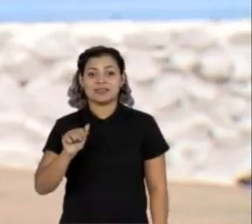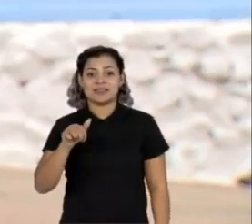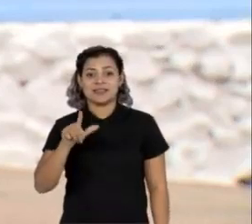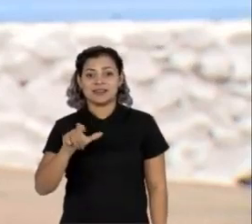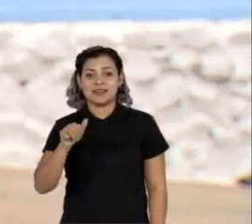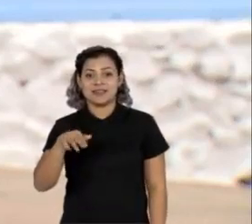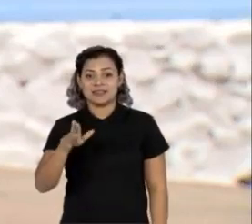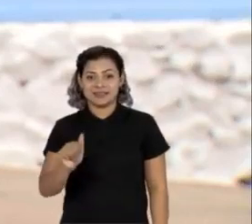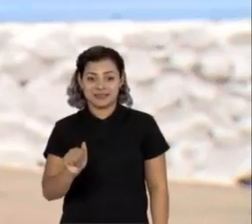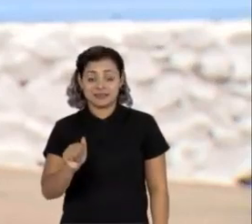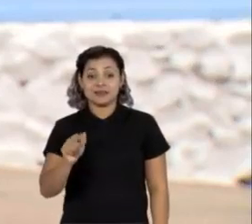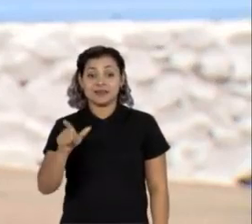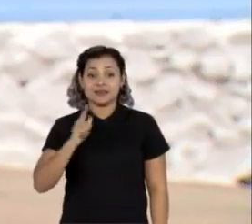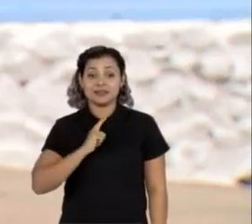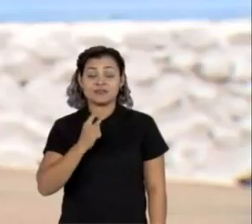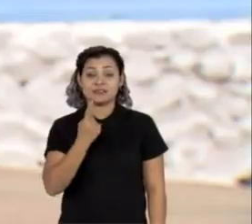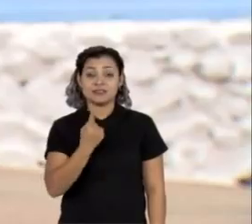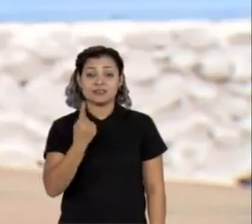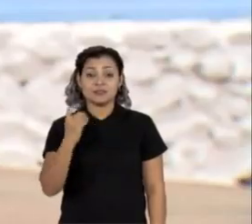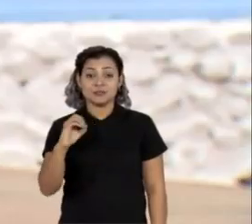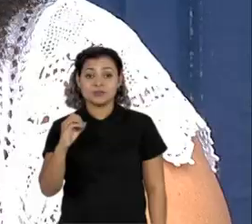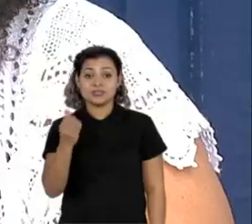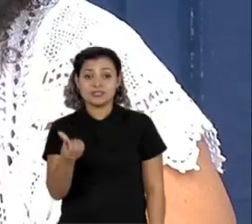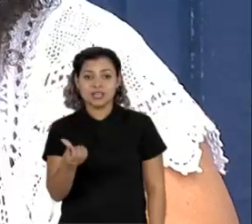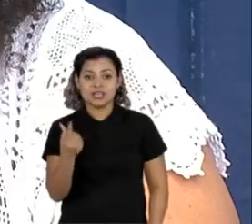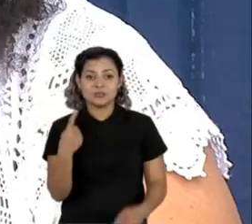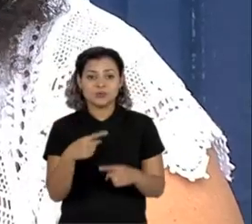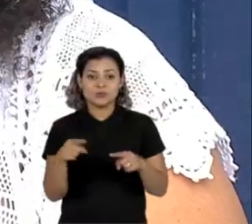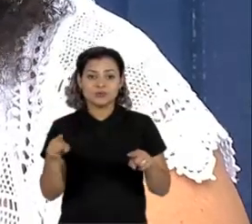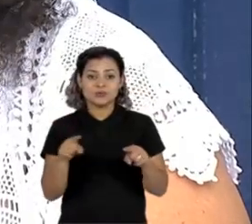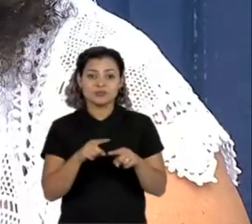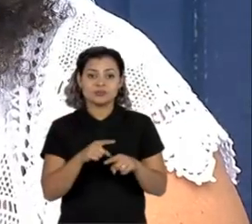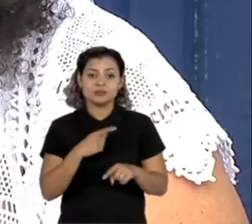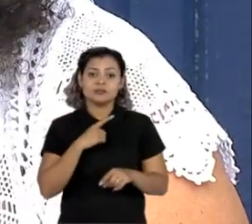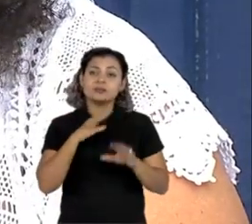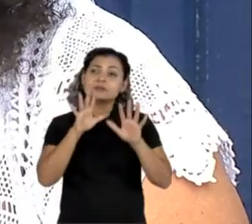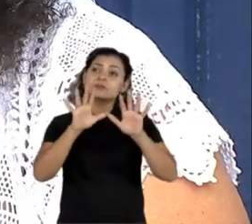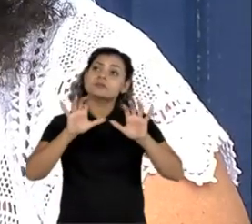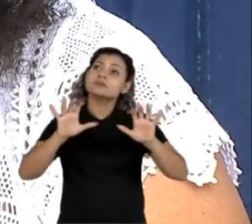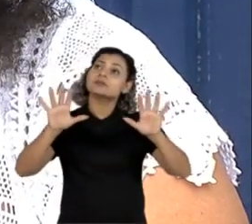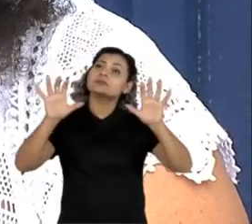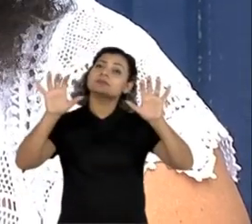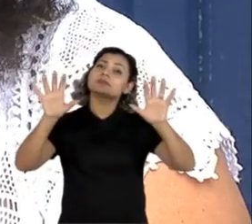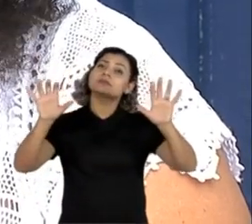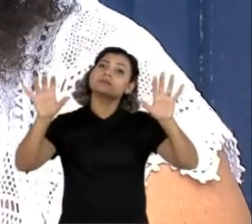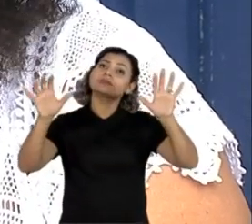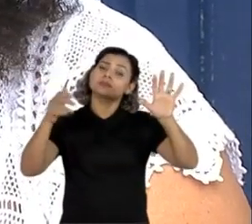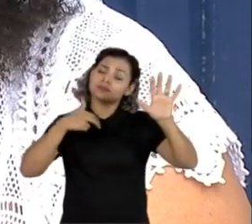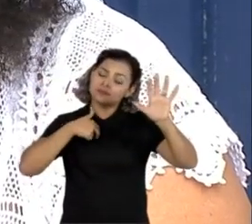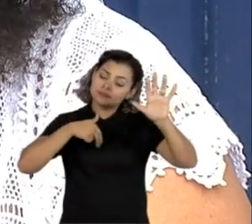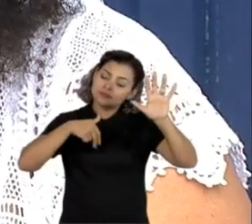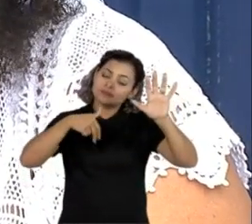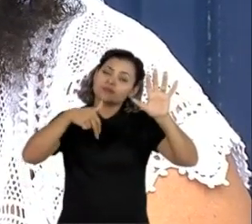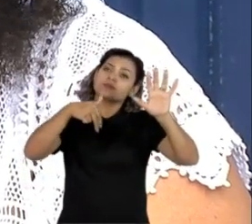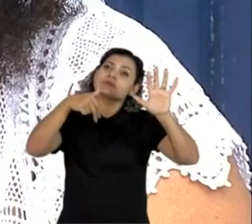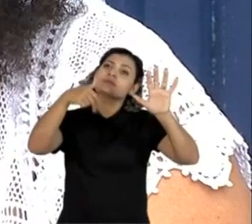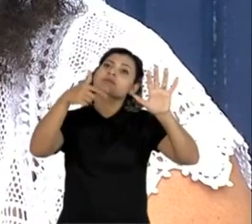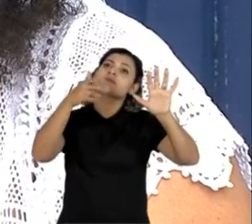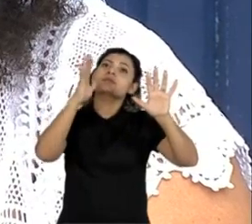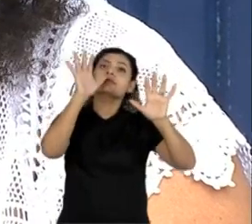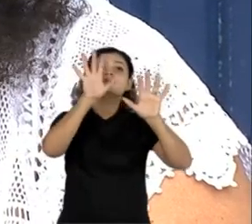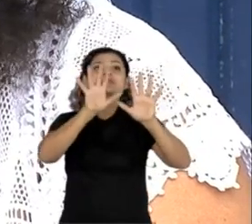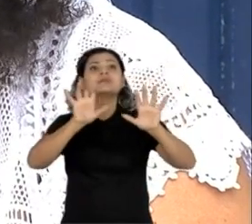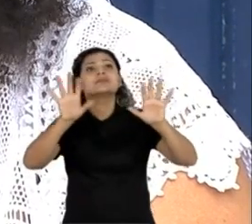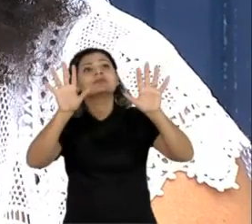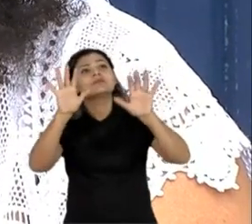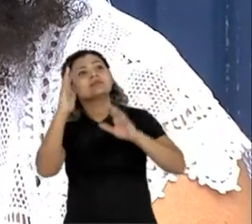Silva e eu registrei 106 cantigas. O céu me leva, o céu